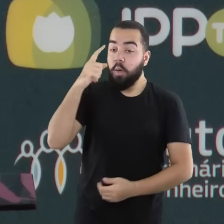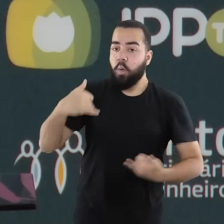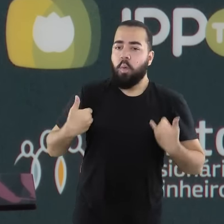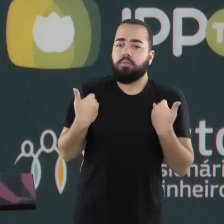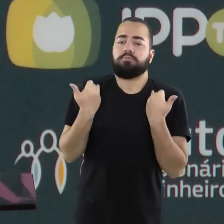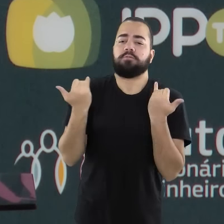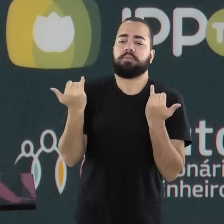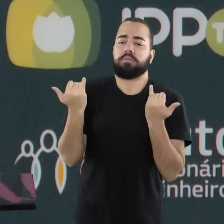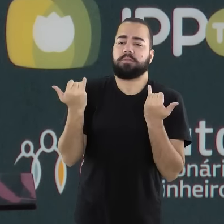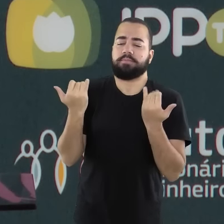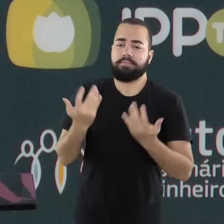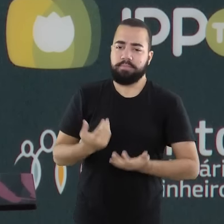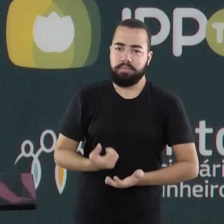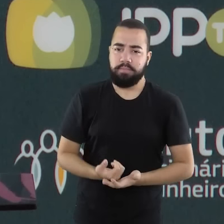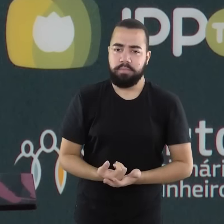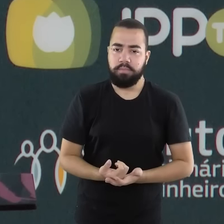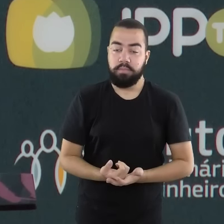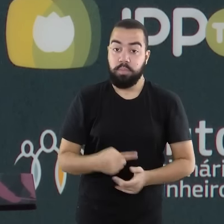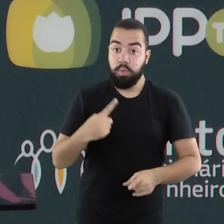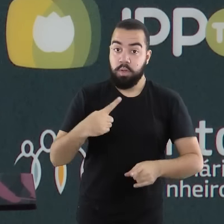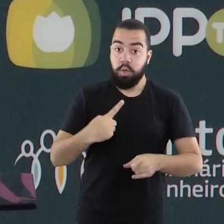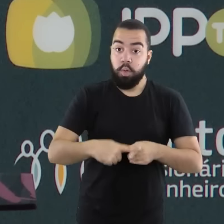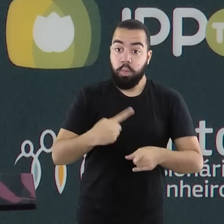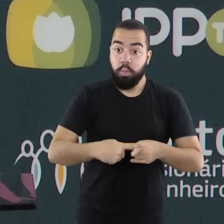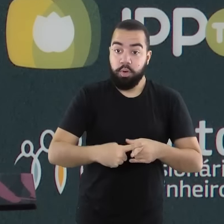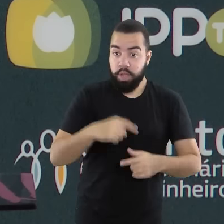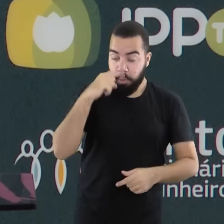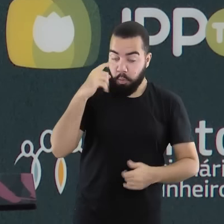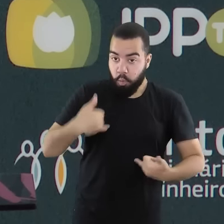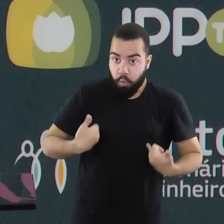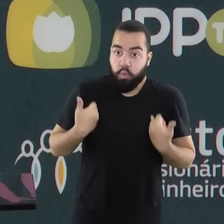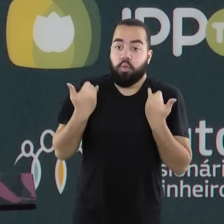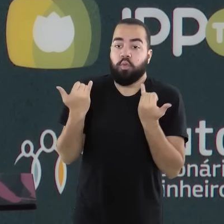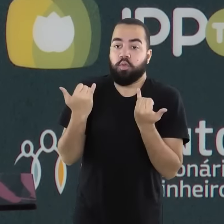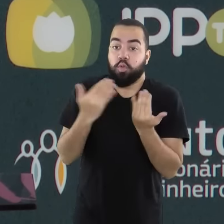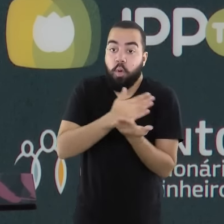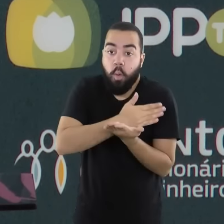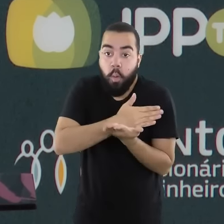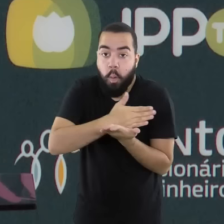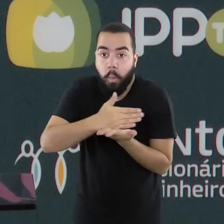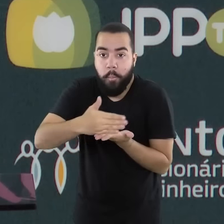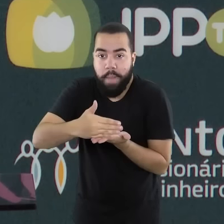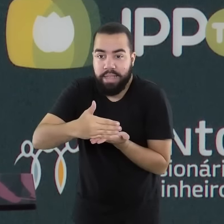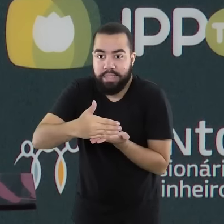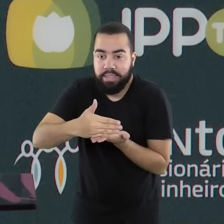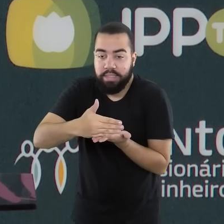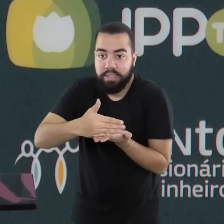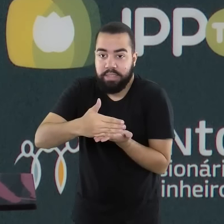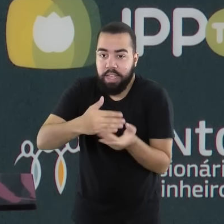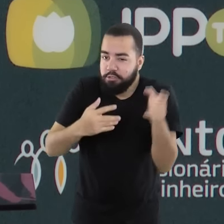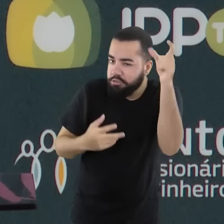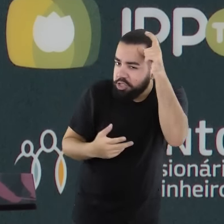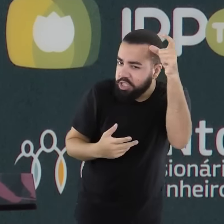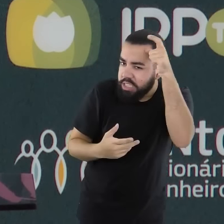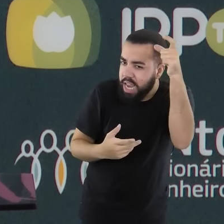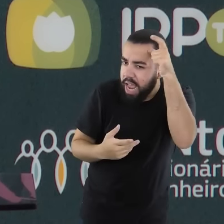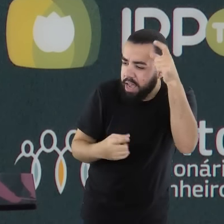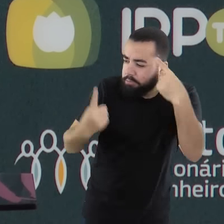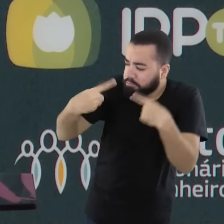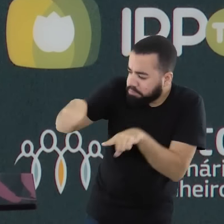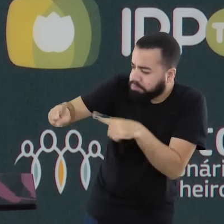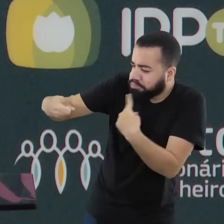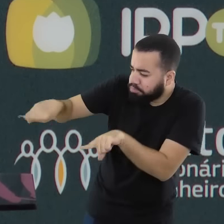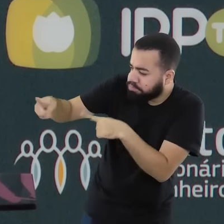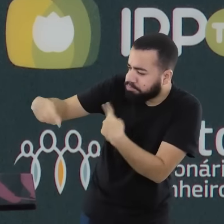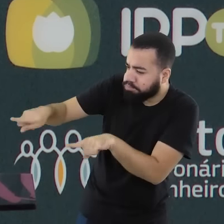espiritual. Ele é a porta principal através do qual o diabo influi no